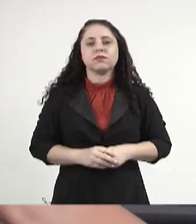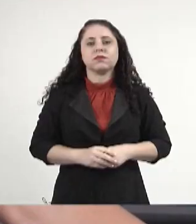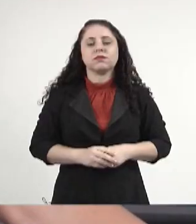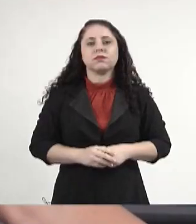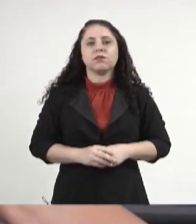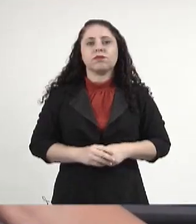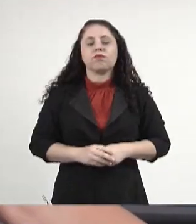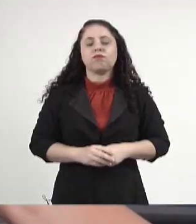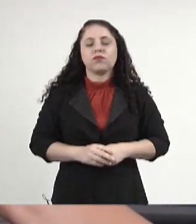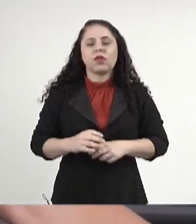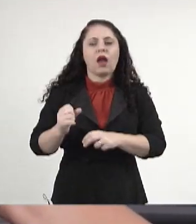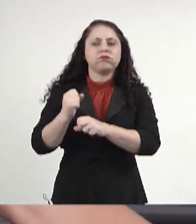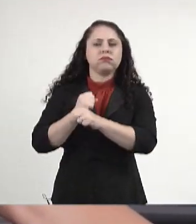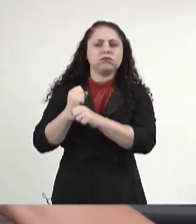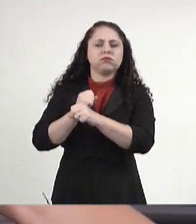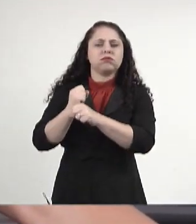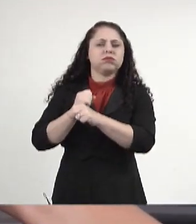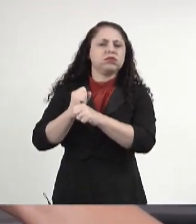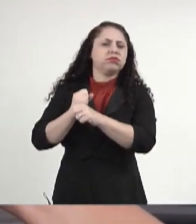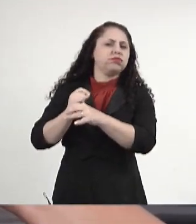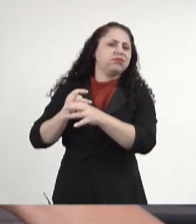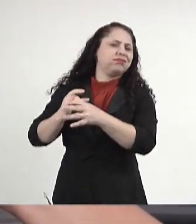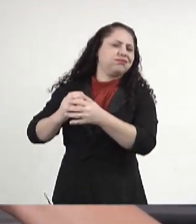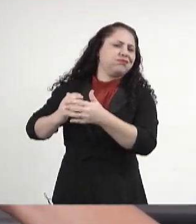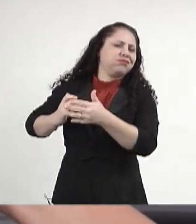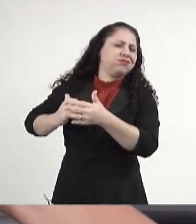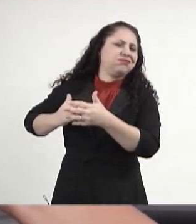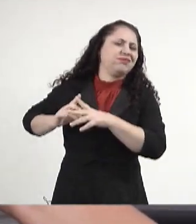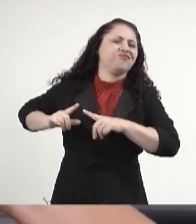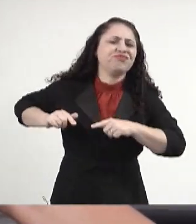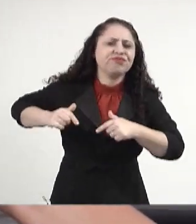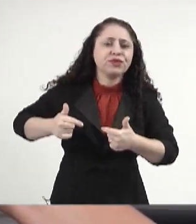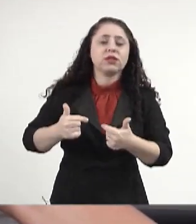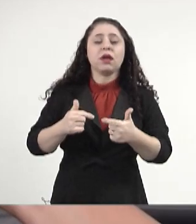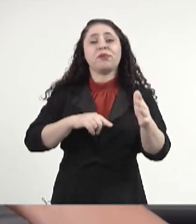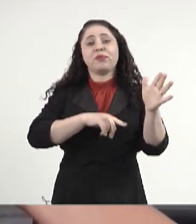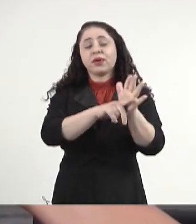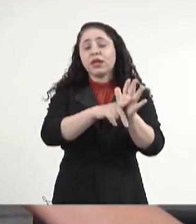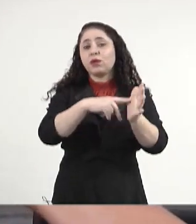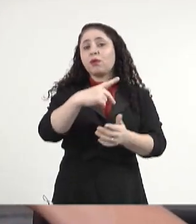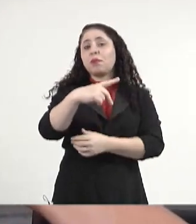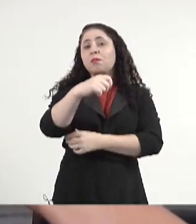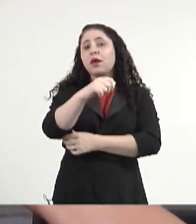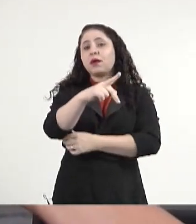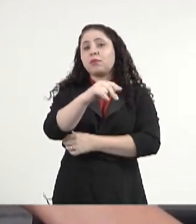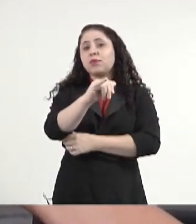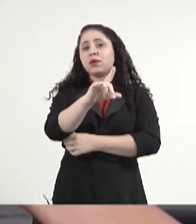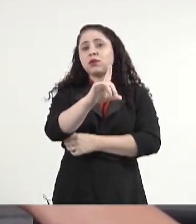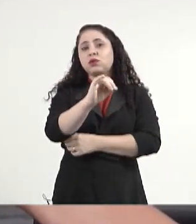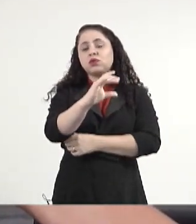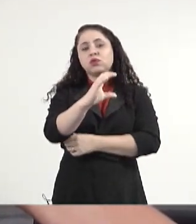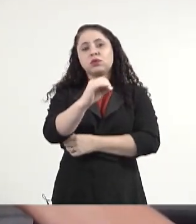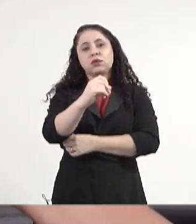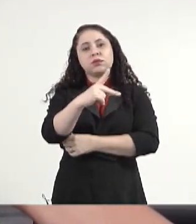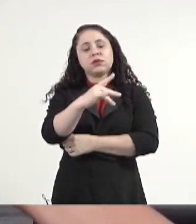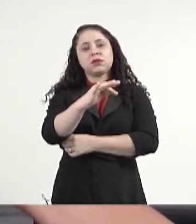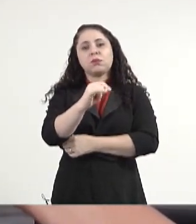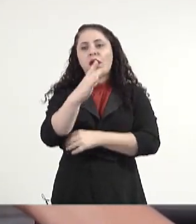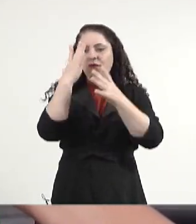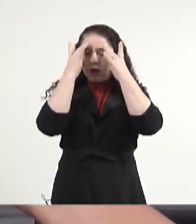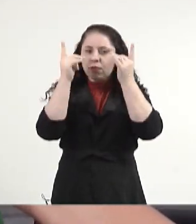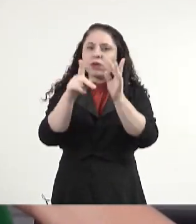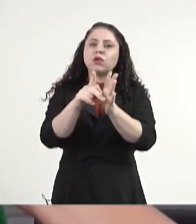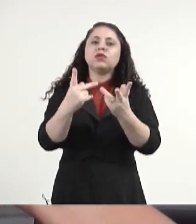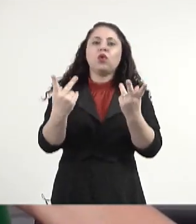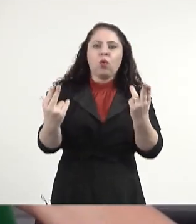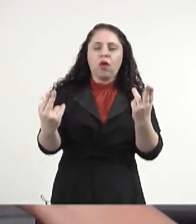Há anos que acompanhamos a luta aí dos nossos peritos papiloscopistas para se tornar oficiais, para se